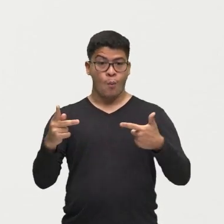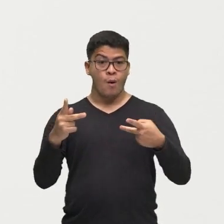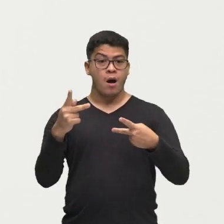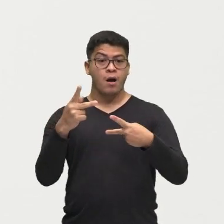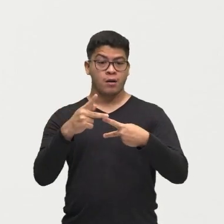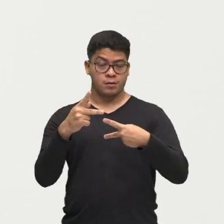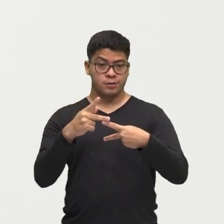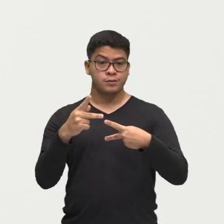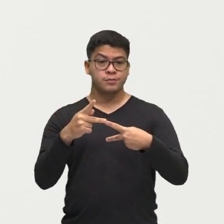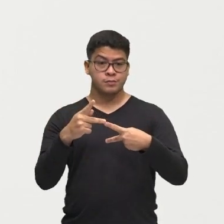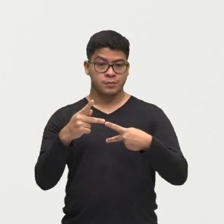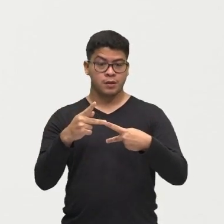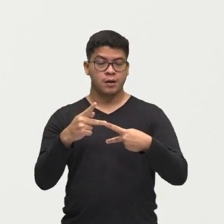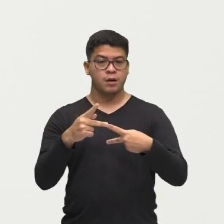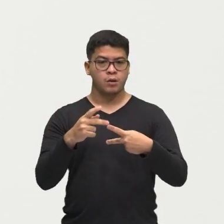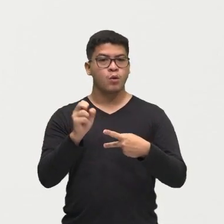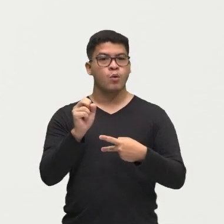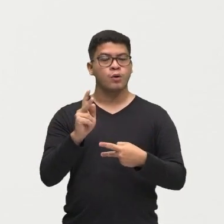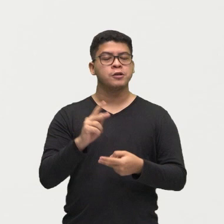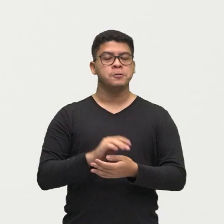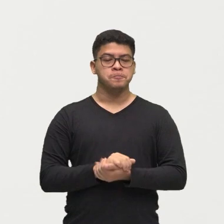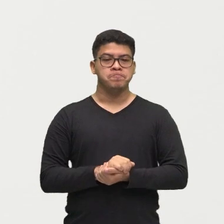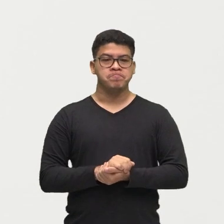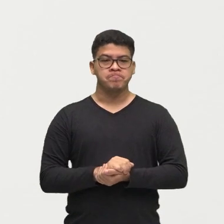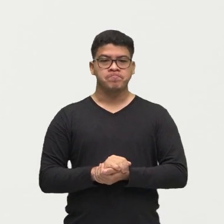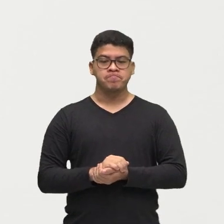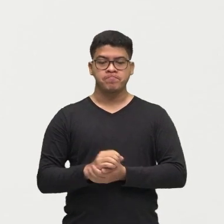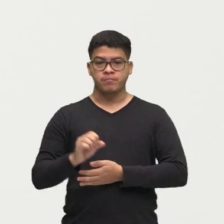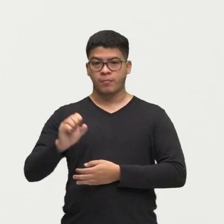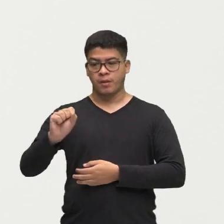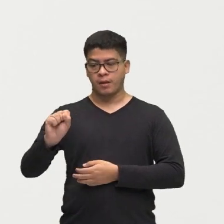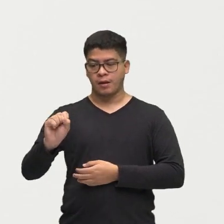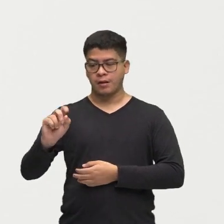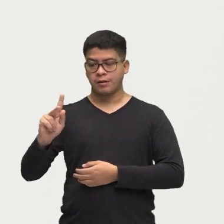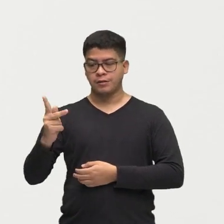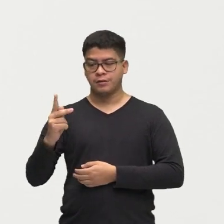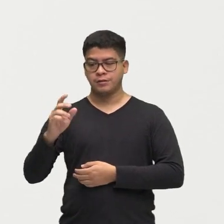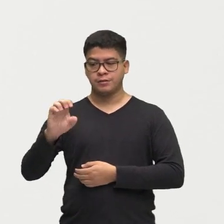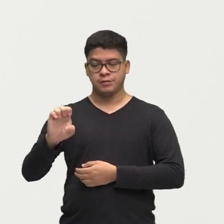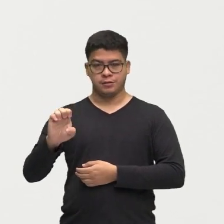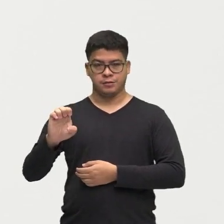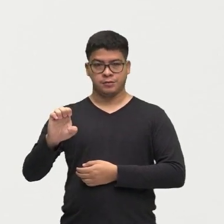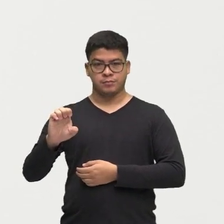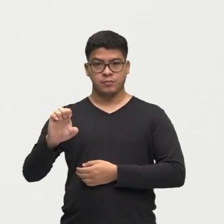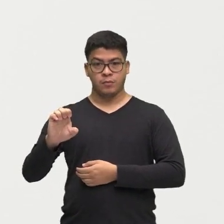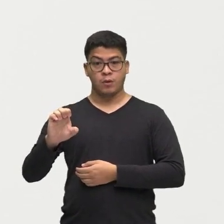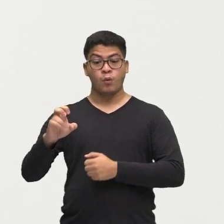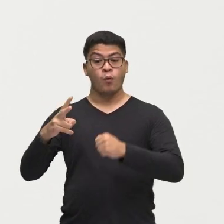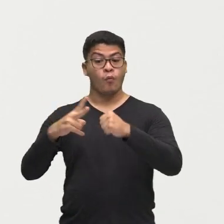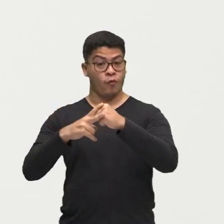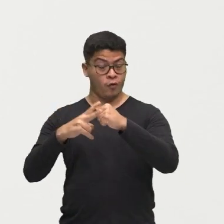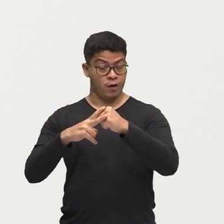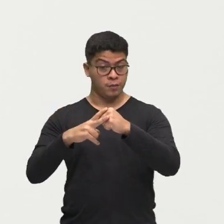isso? She, que é o sujeito. O meu verbo, o modal could.